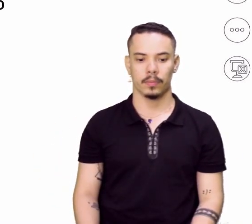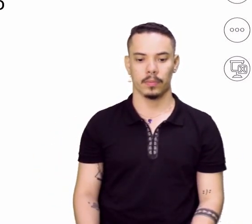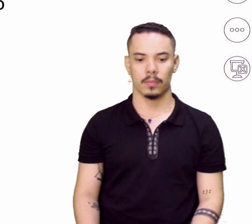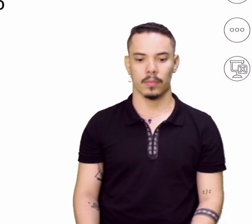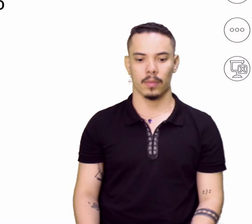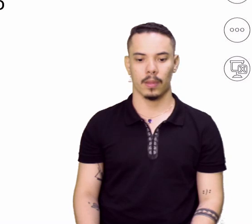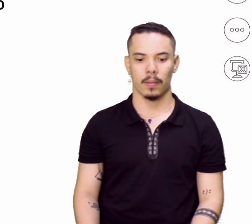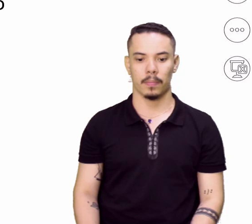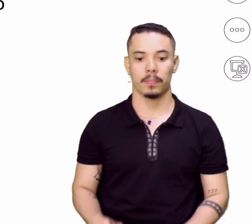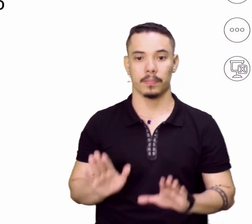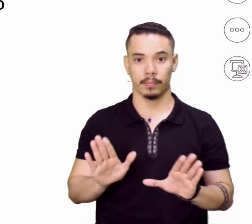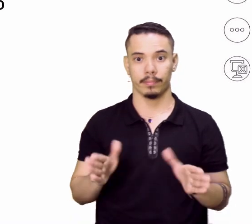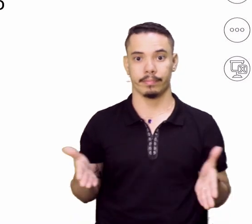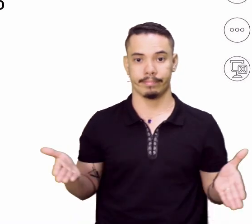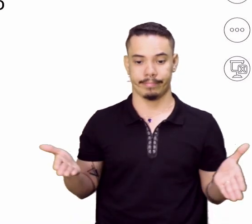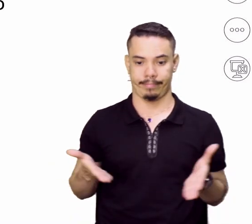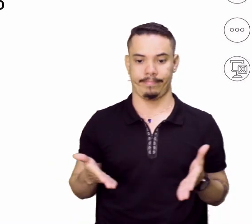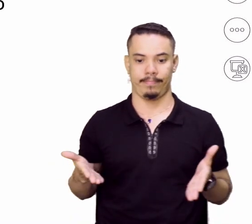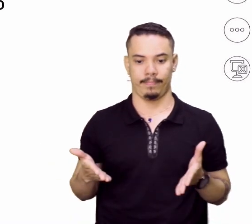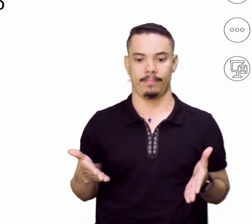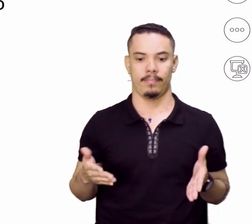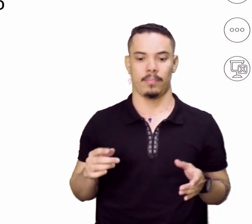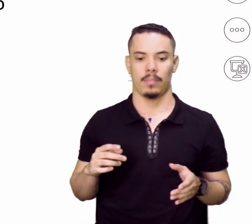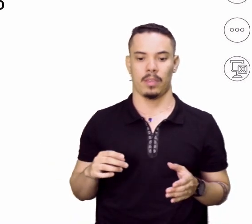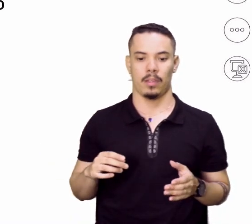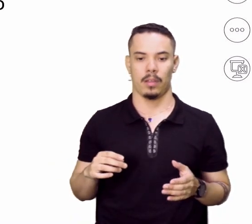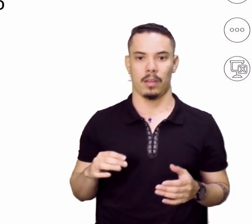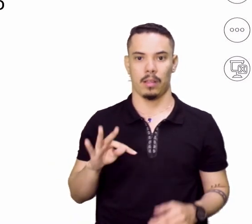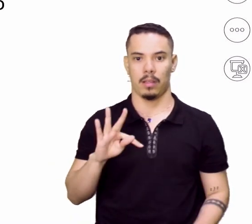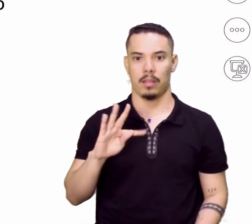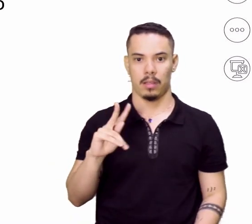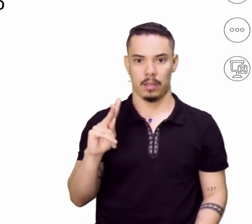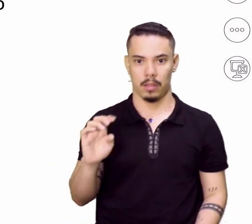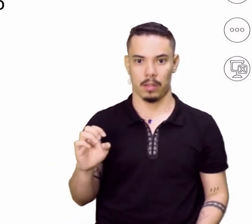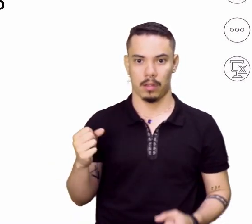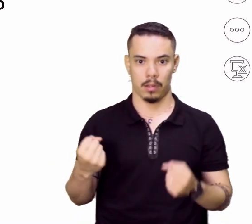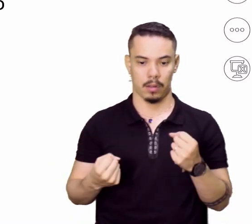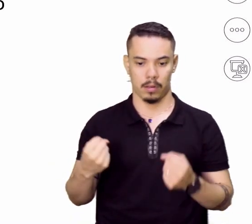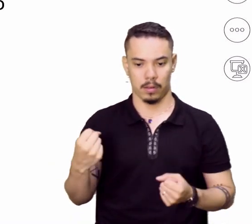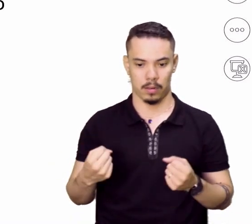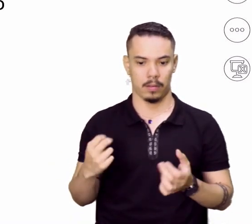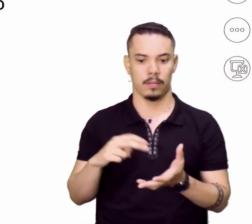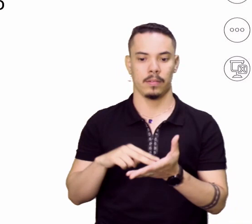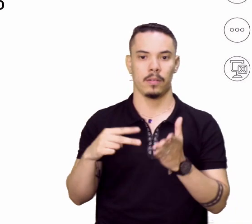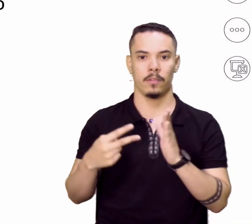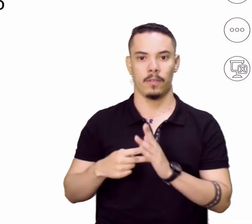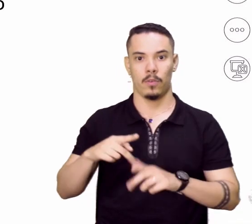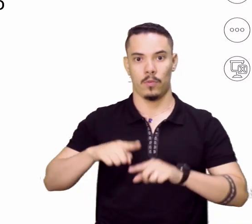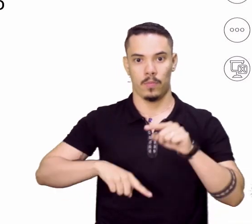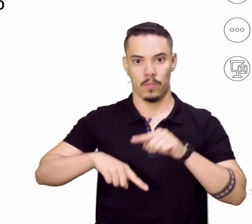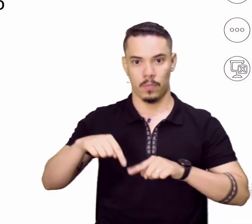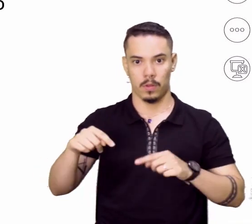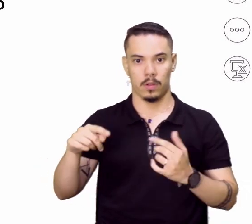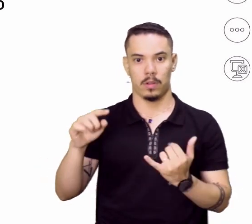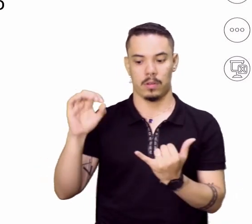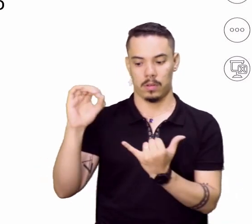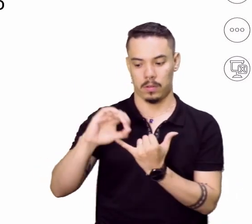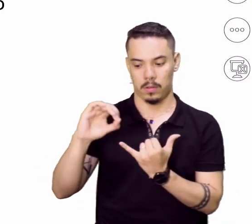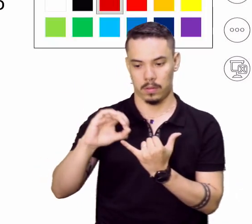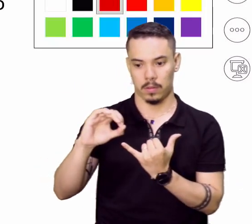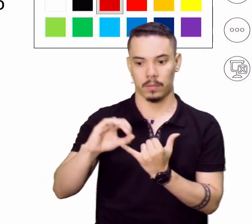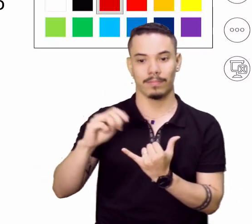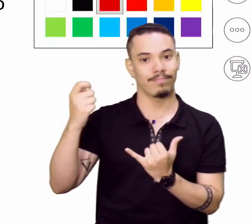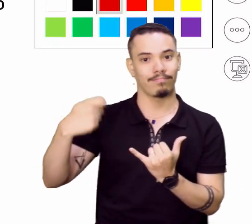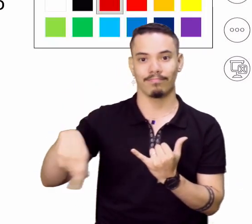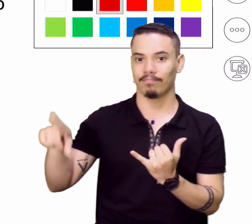vez que agora the car é o objeto. Então, já não é necessário eu repetir